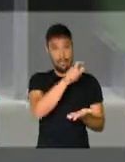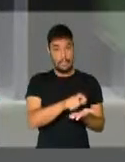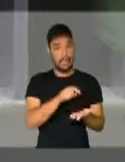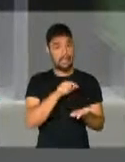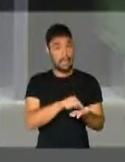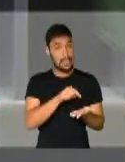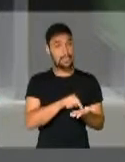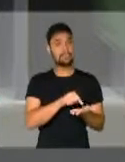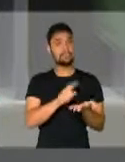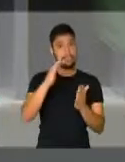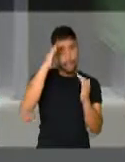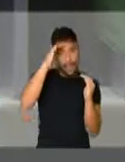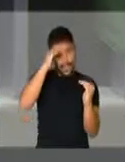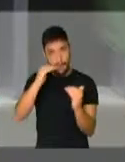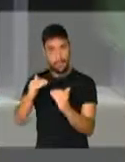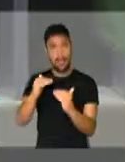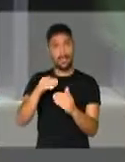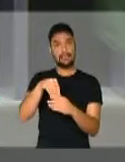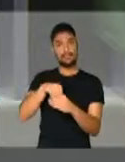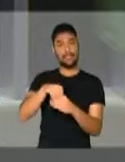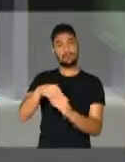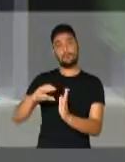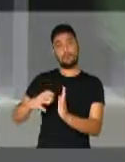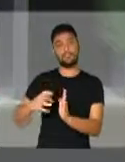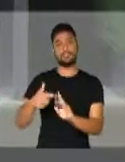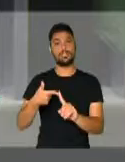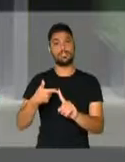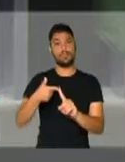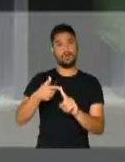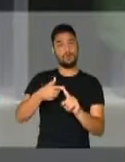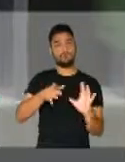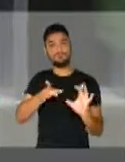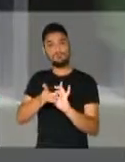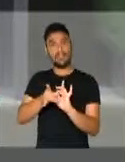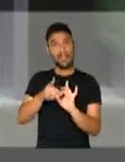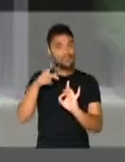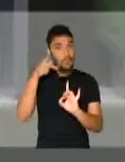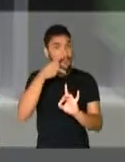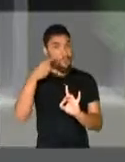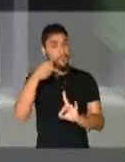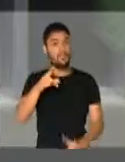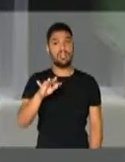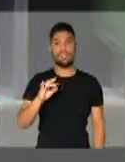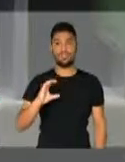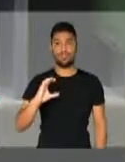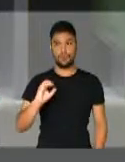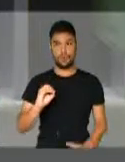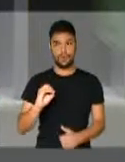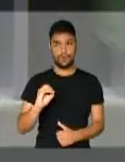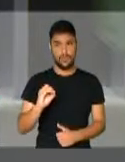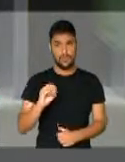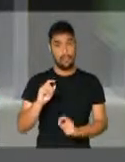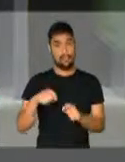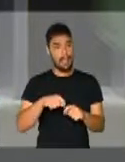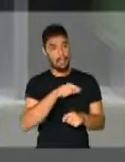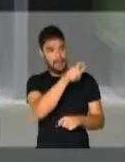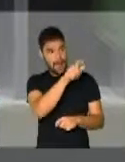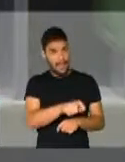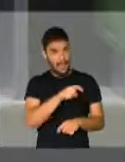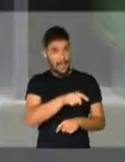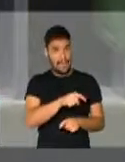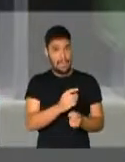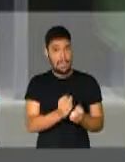que são subordinados politicamente a políticos, os cargos comissionados, possam editar